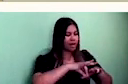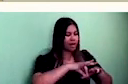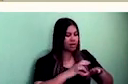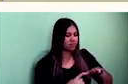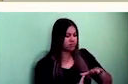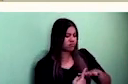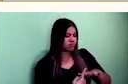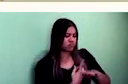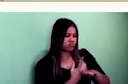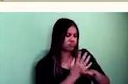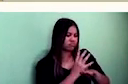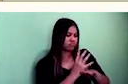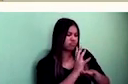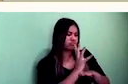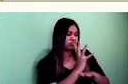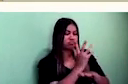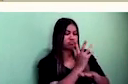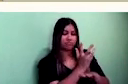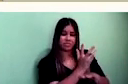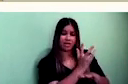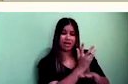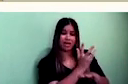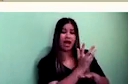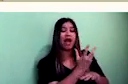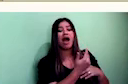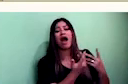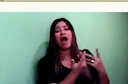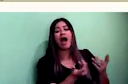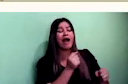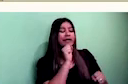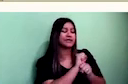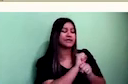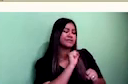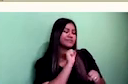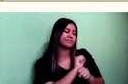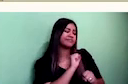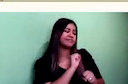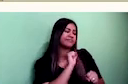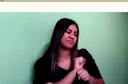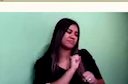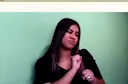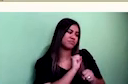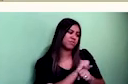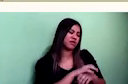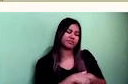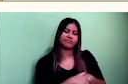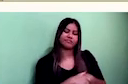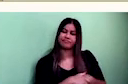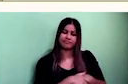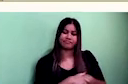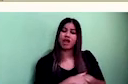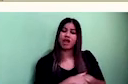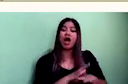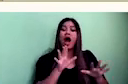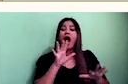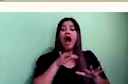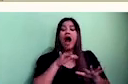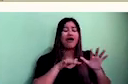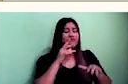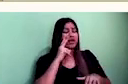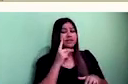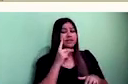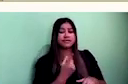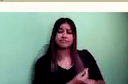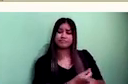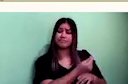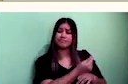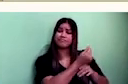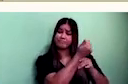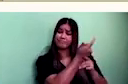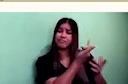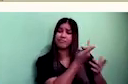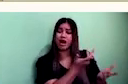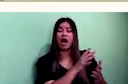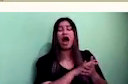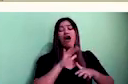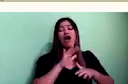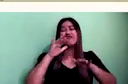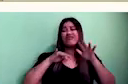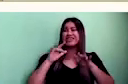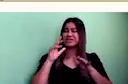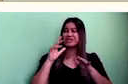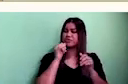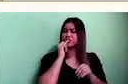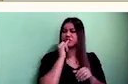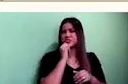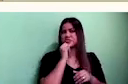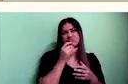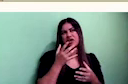no fabricante uma faixa de preço, por exemplo, R$27. Não importa se óleo é de limão ou de rosa, se a essência é de limão ou de rosa, vai